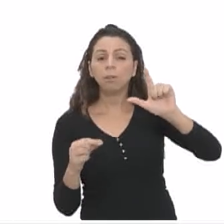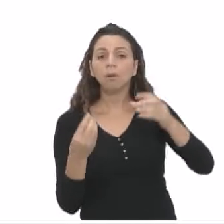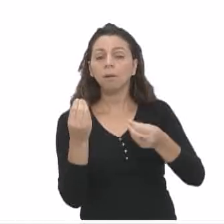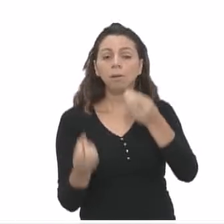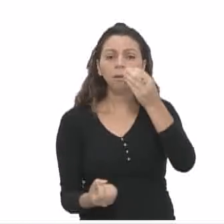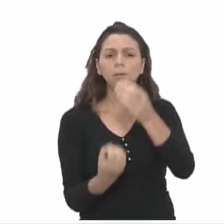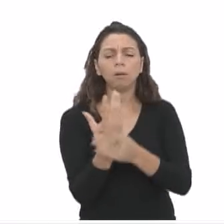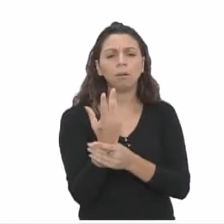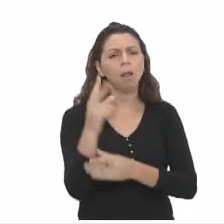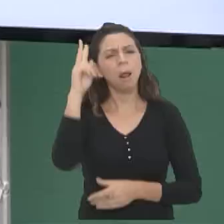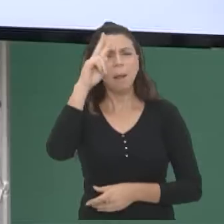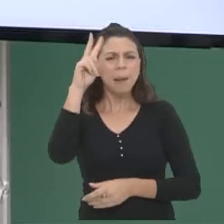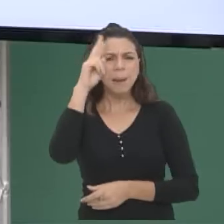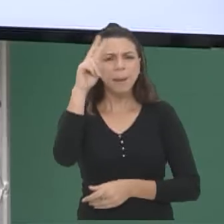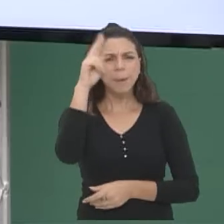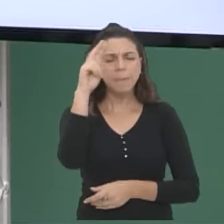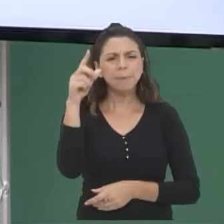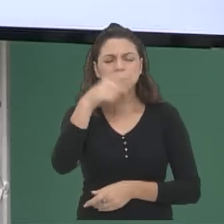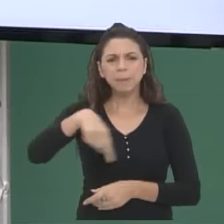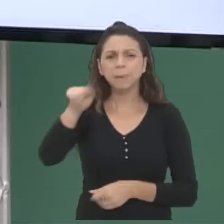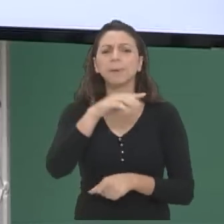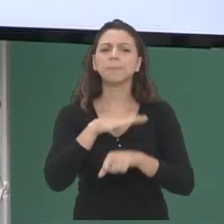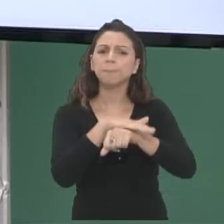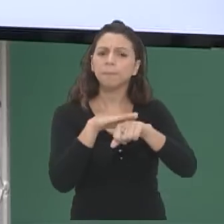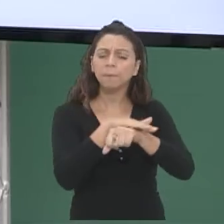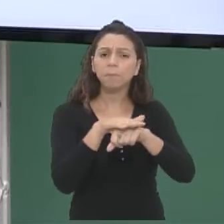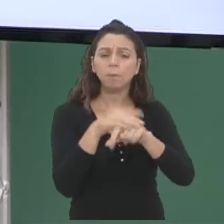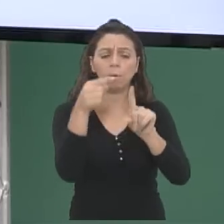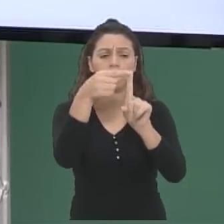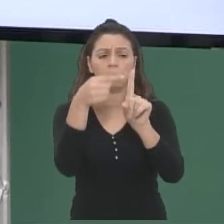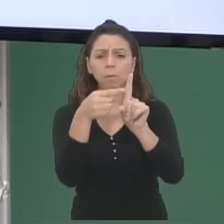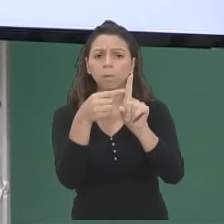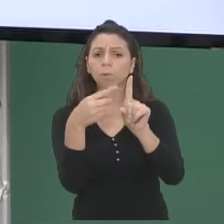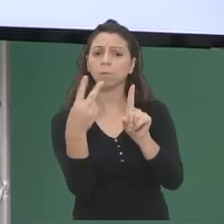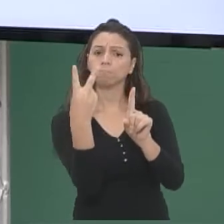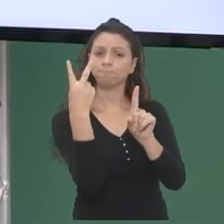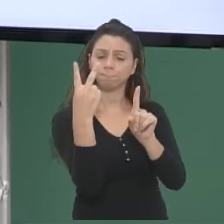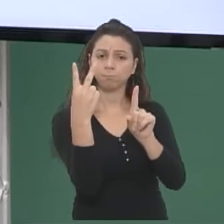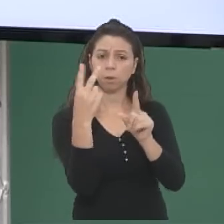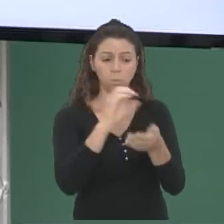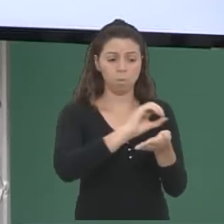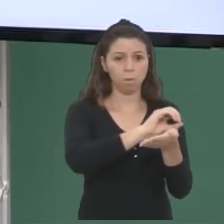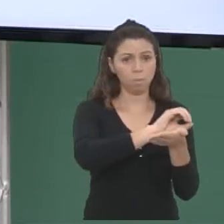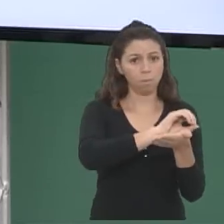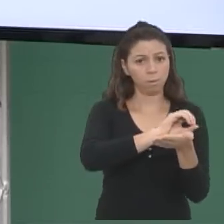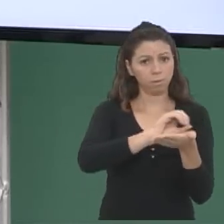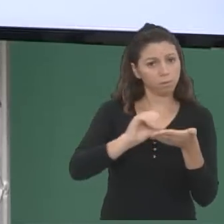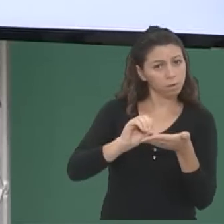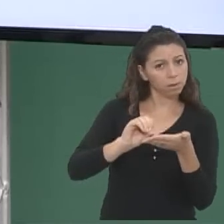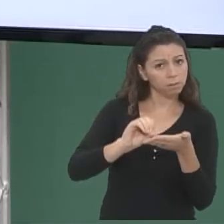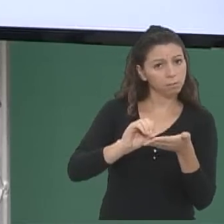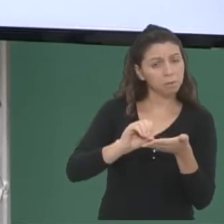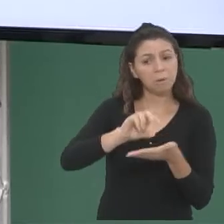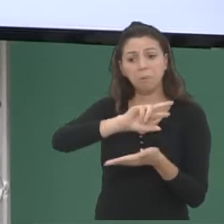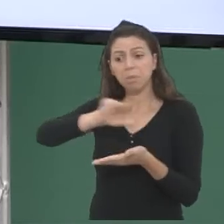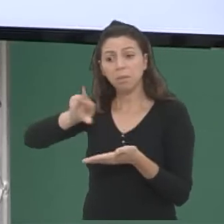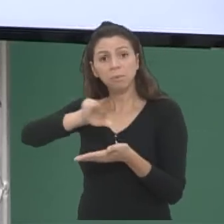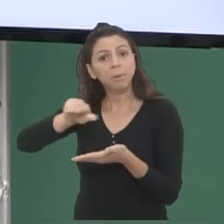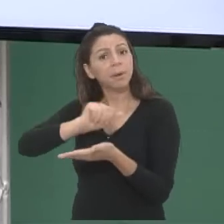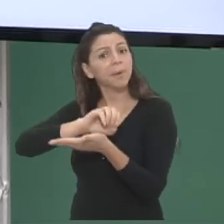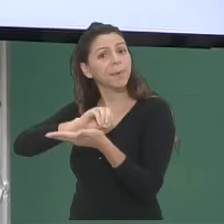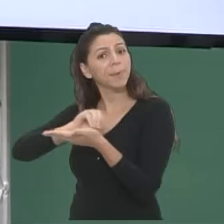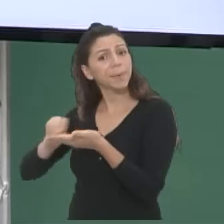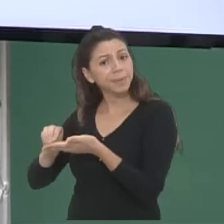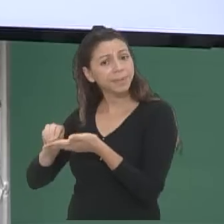deles. Lembra que nós conversamos? São dois tipos de materiais, os orgânicos e os inorgânicos, aqueles que não